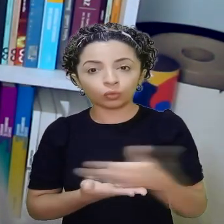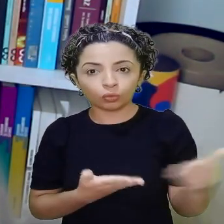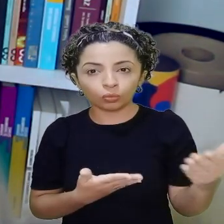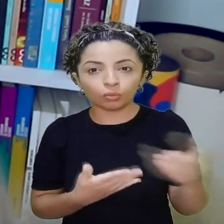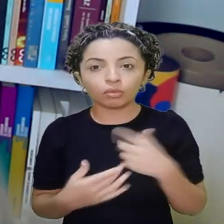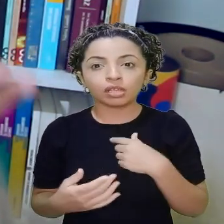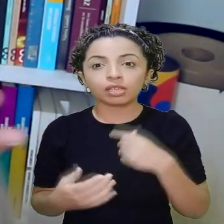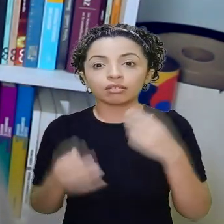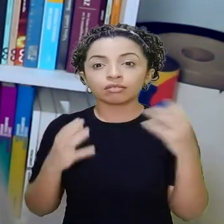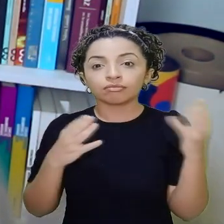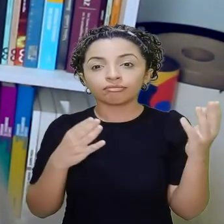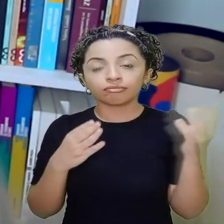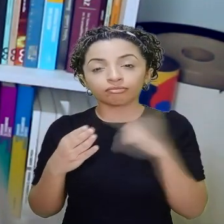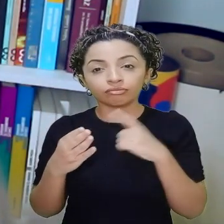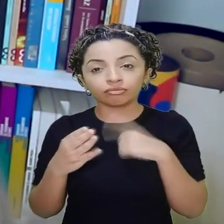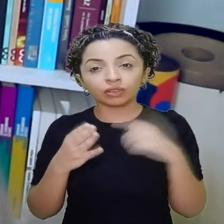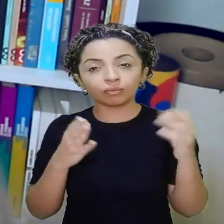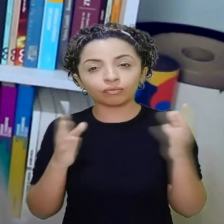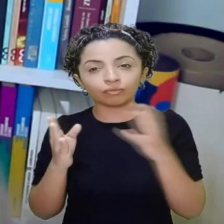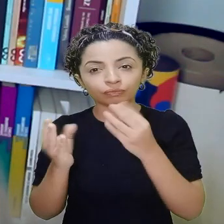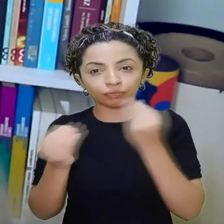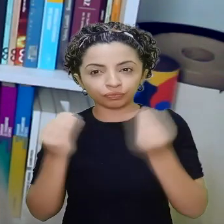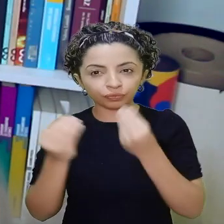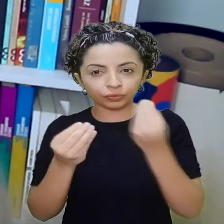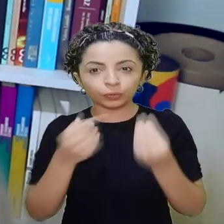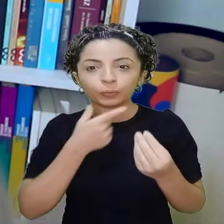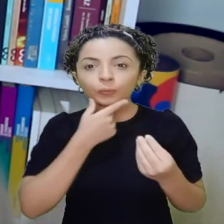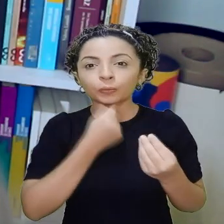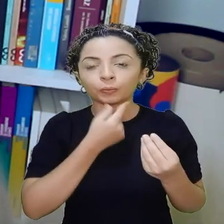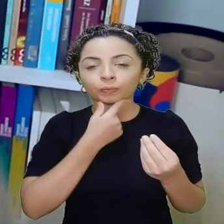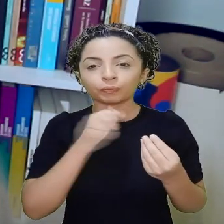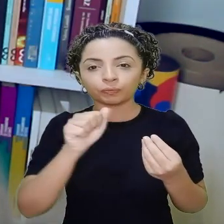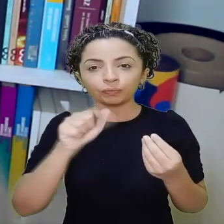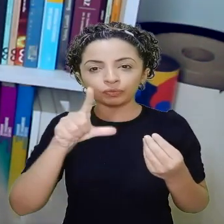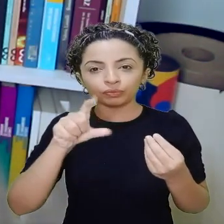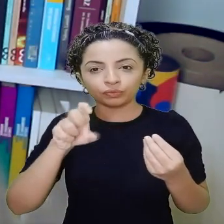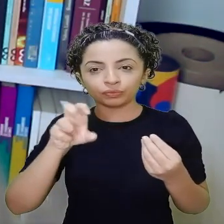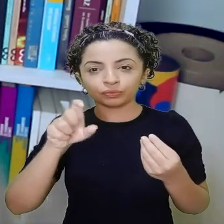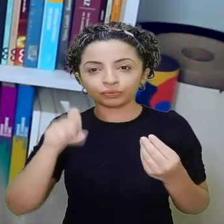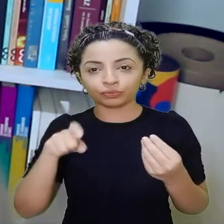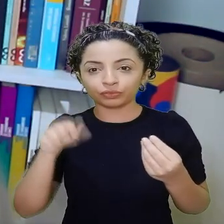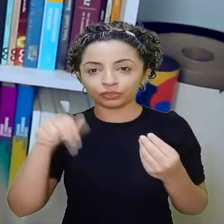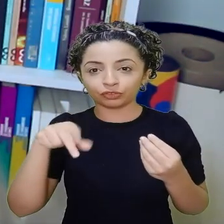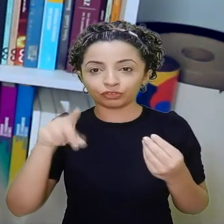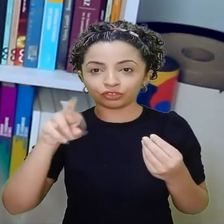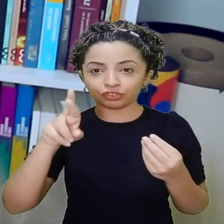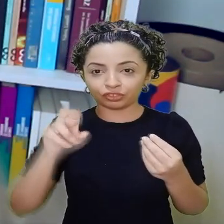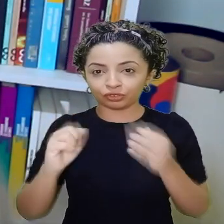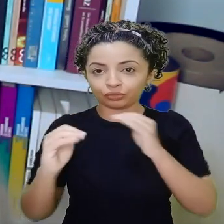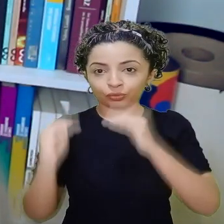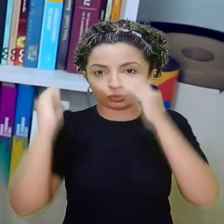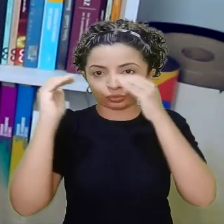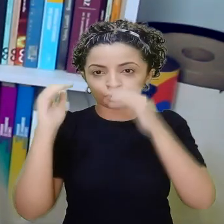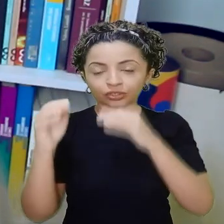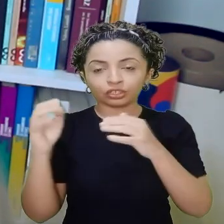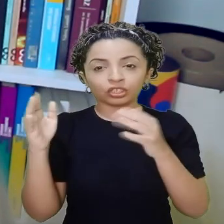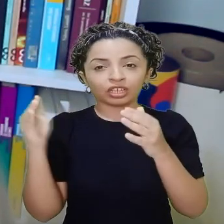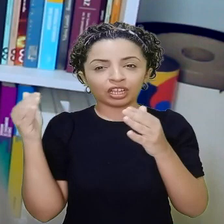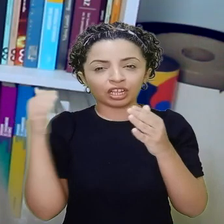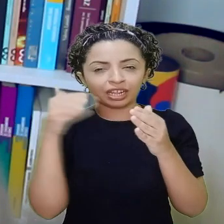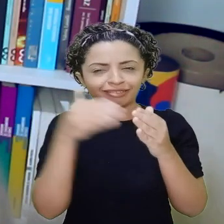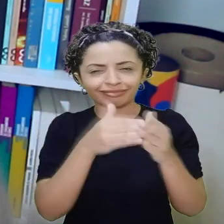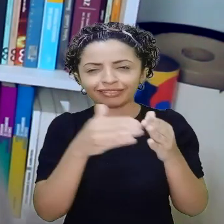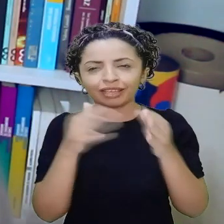e ele passa desde do Alexandre o Grande, passando pelo Império Persa, os romances